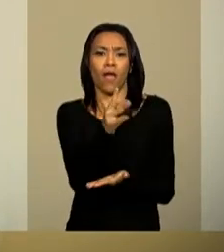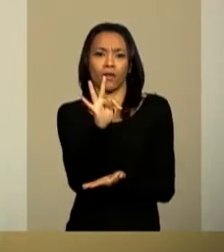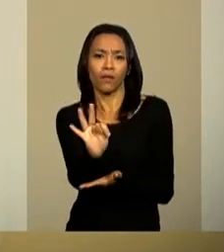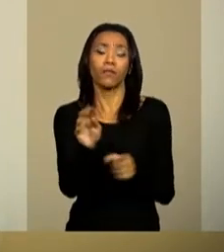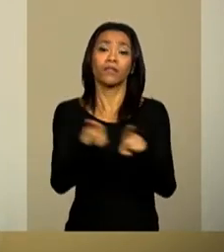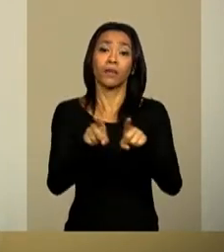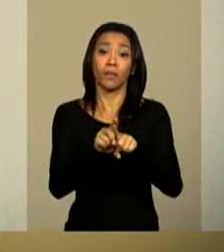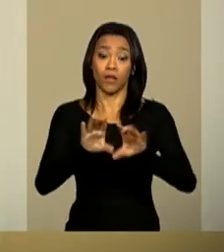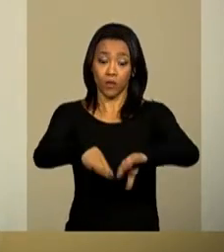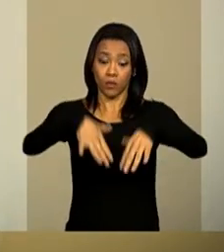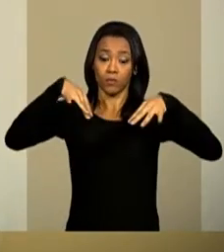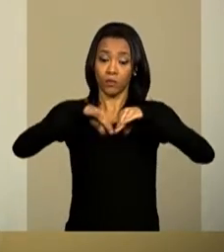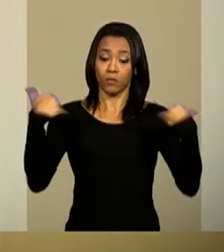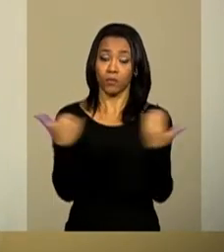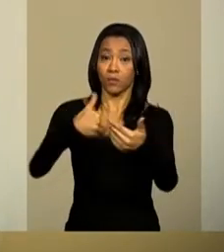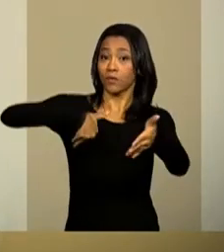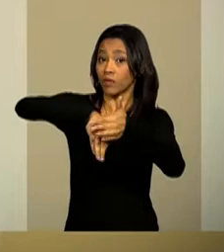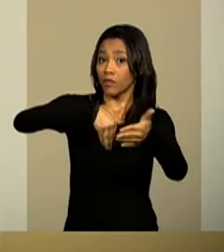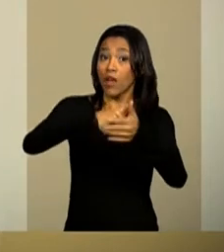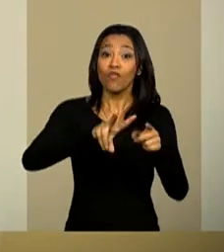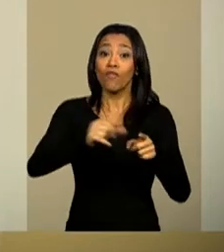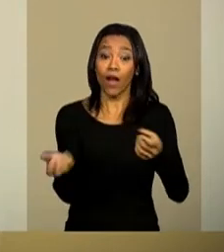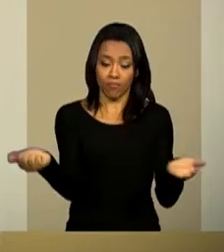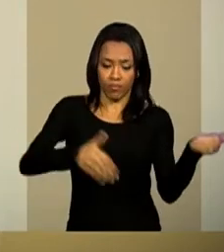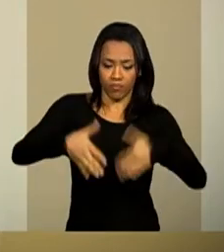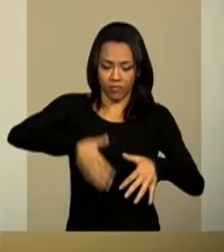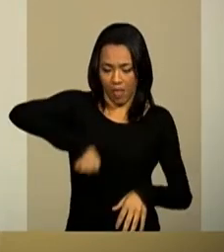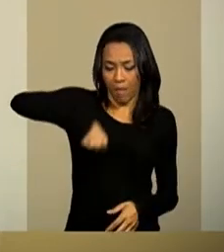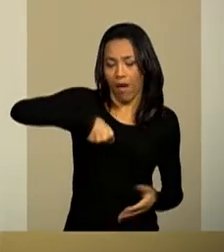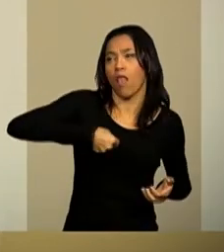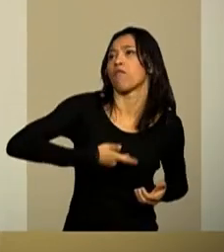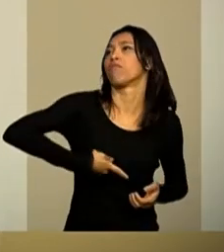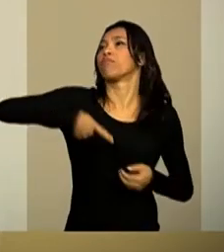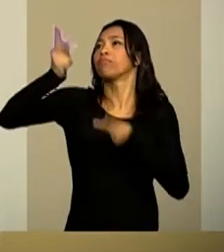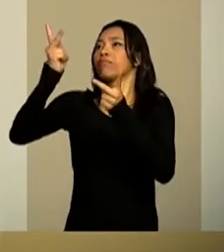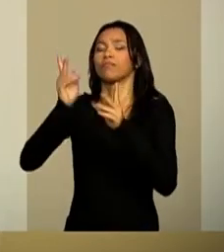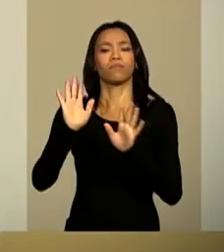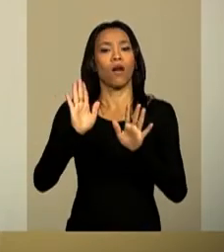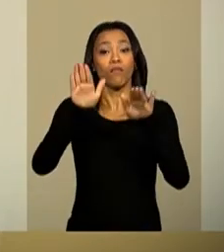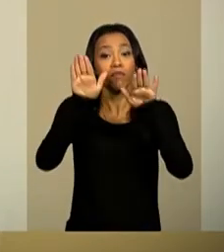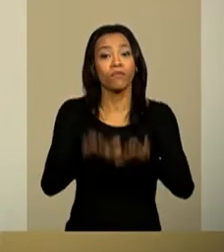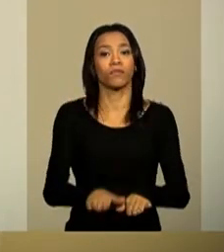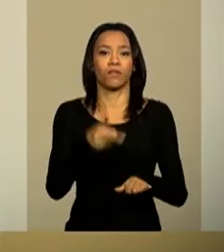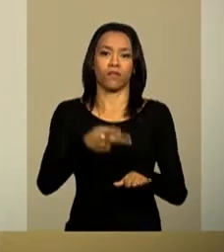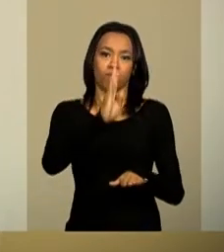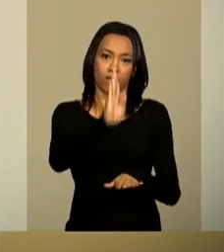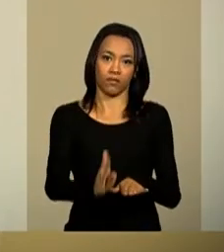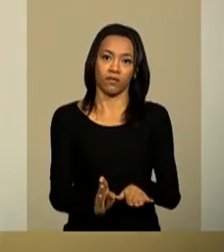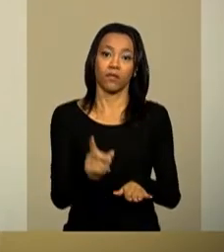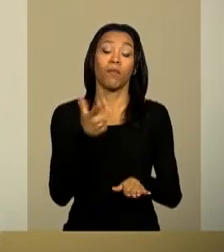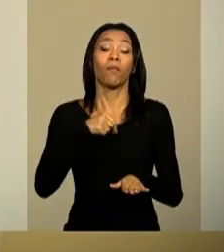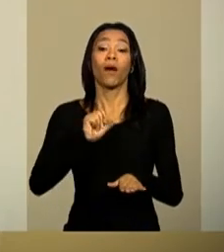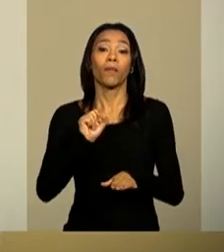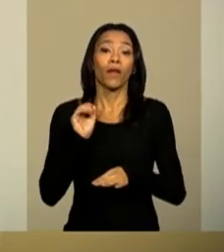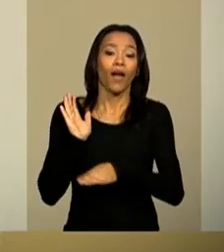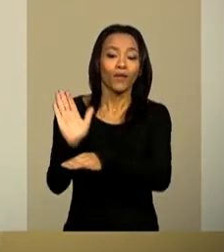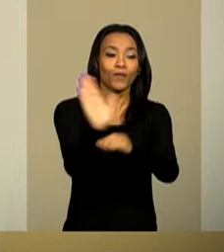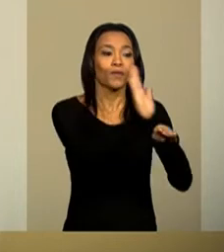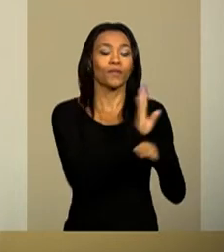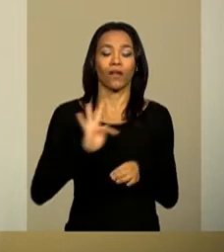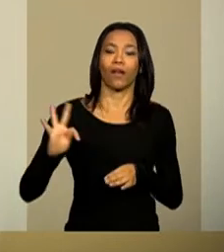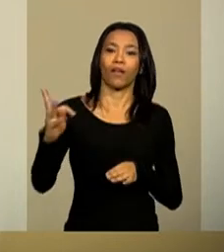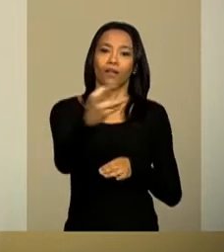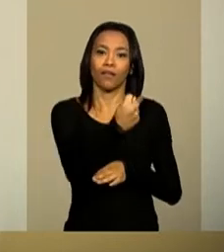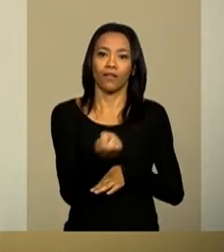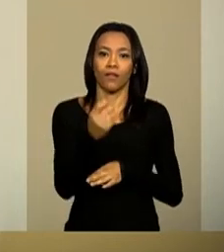os estádios não voltarão na mala dos turistas. Ficarão aqui, beneficiando a todos nós.